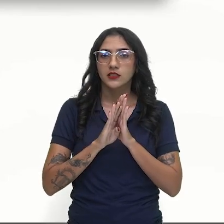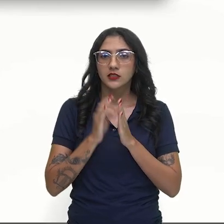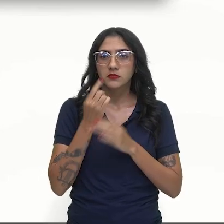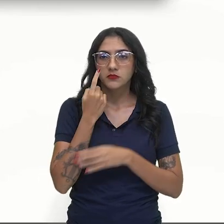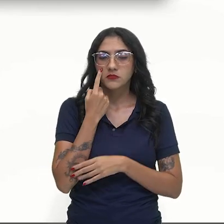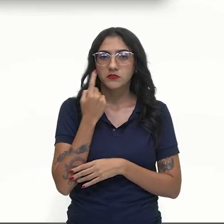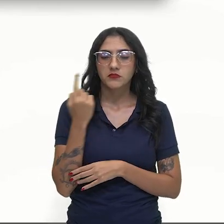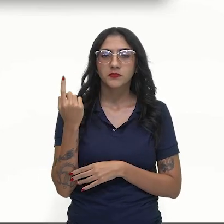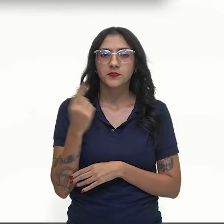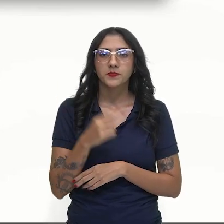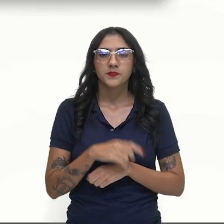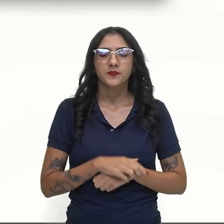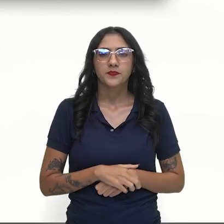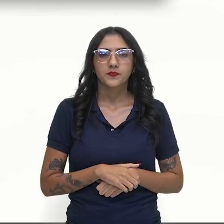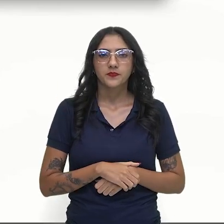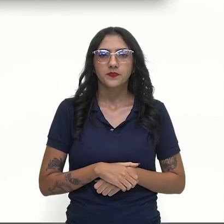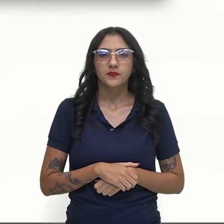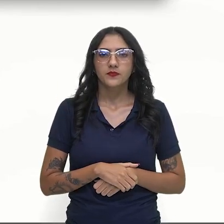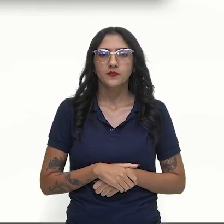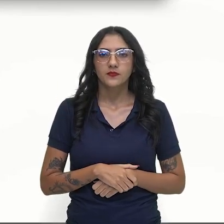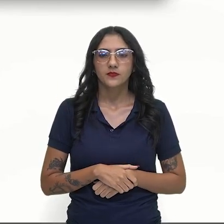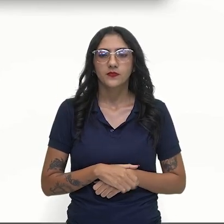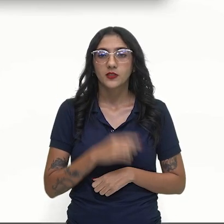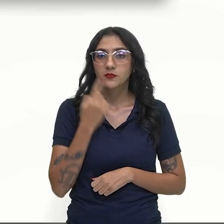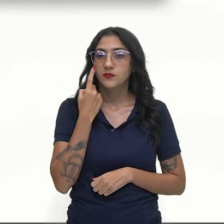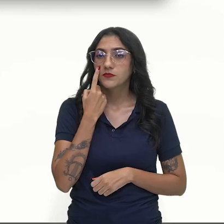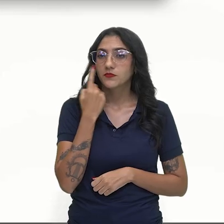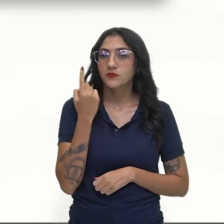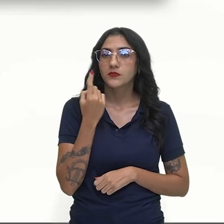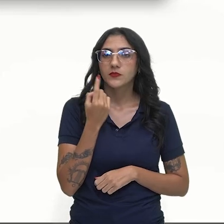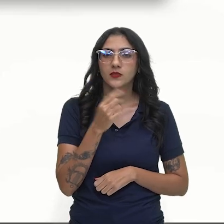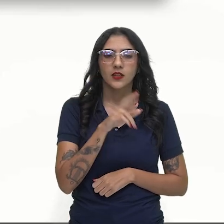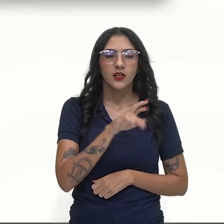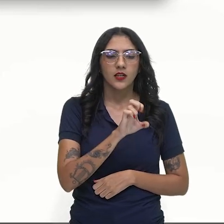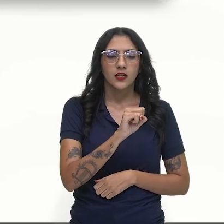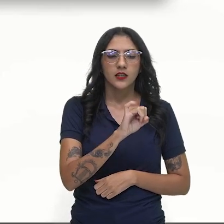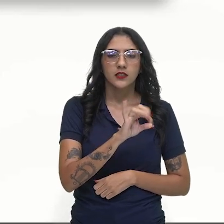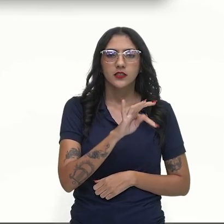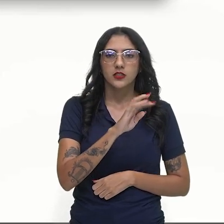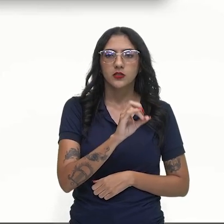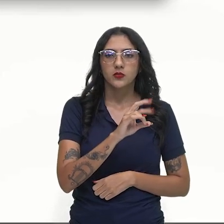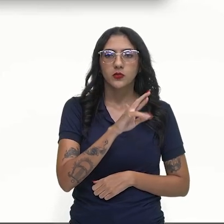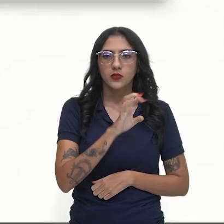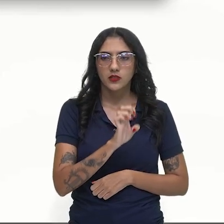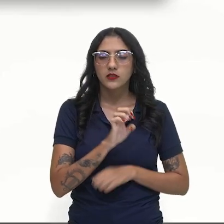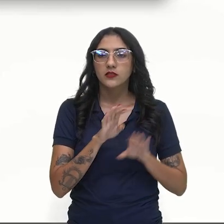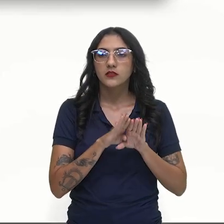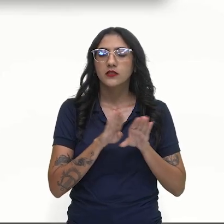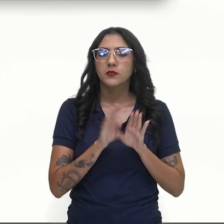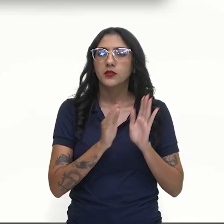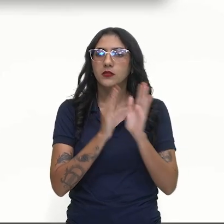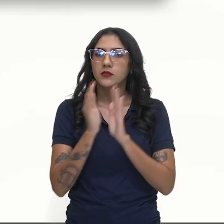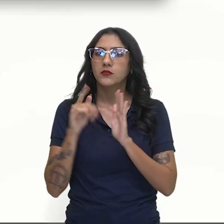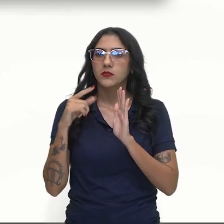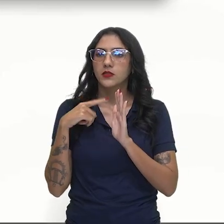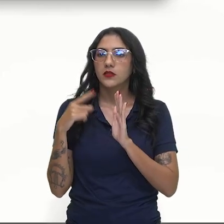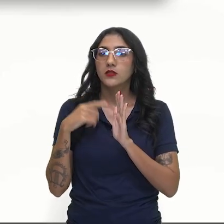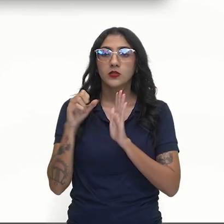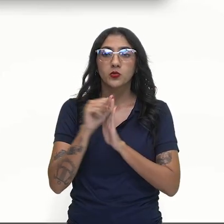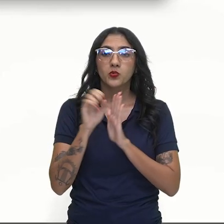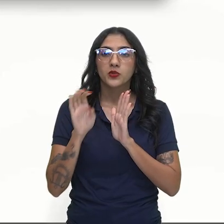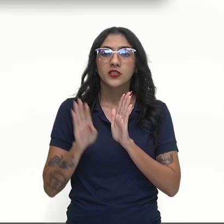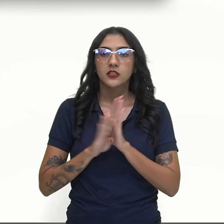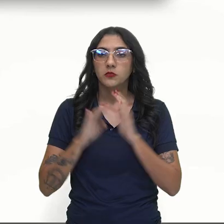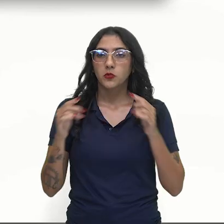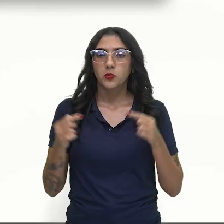ó. Aí aqui eu tenho os resistores e tenho o símbolo da resistência.